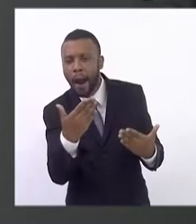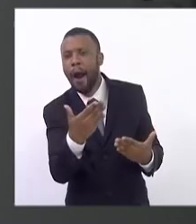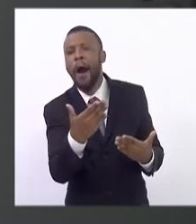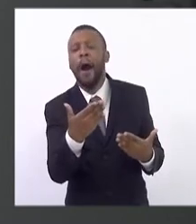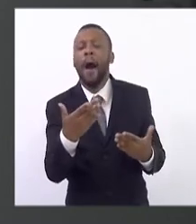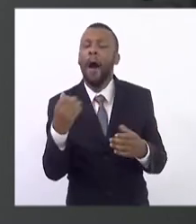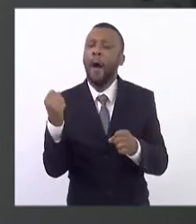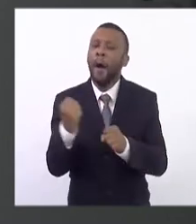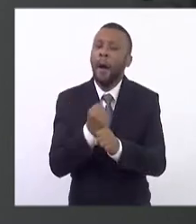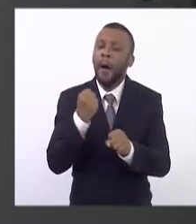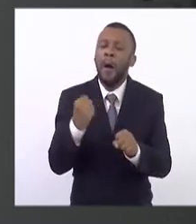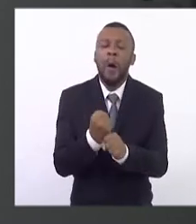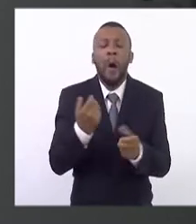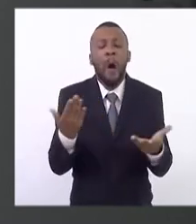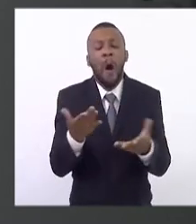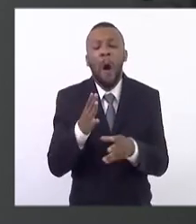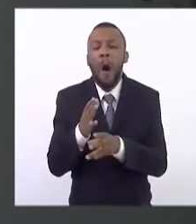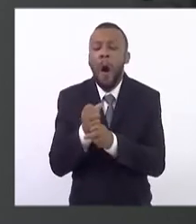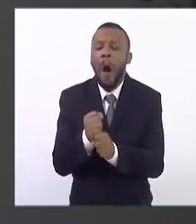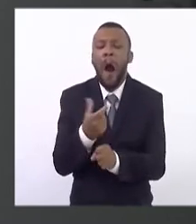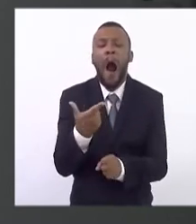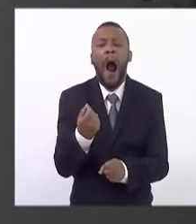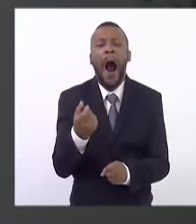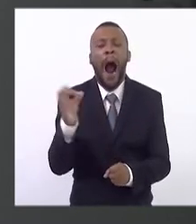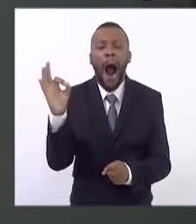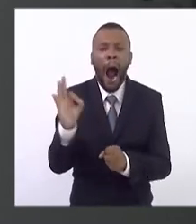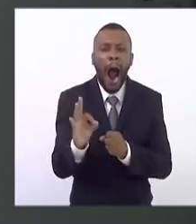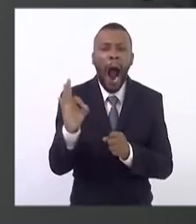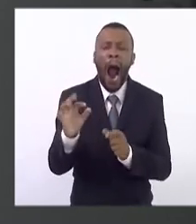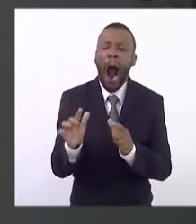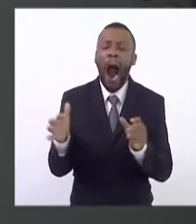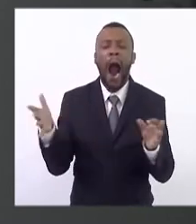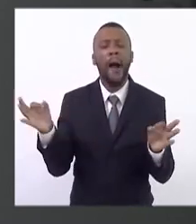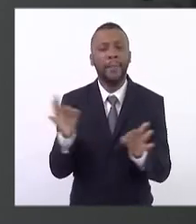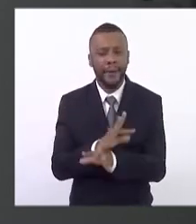está em aproximadamente 20% executado.